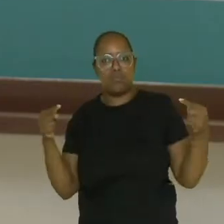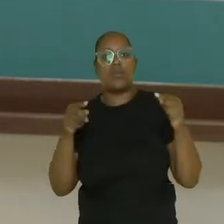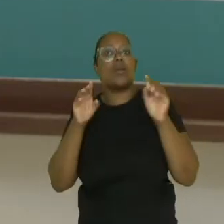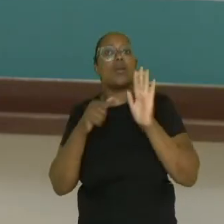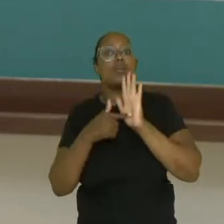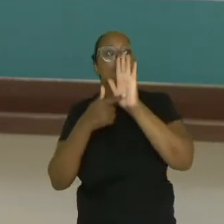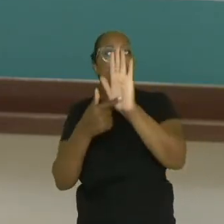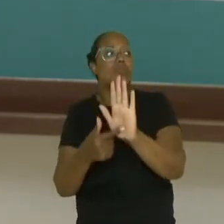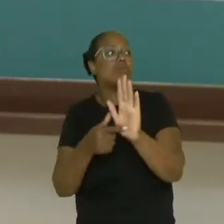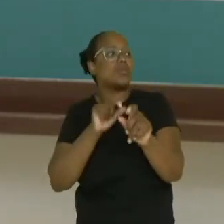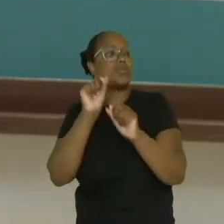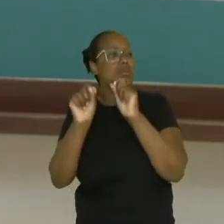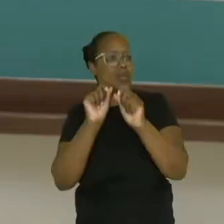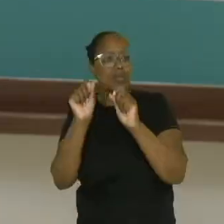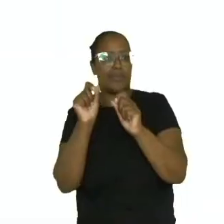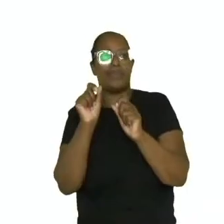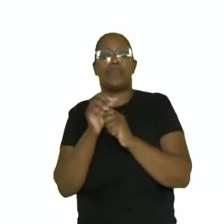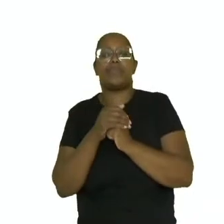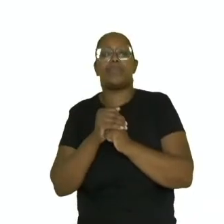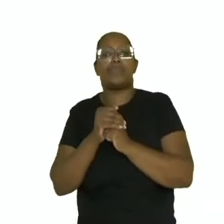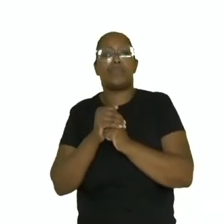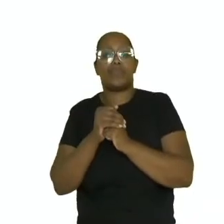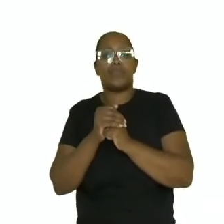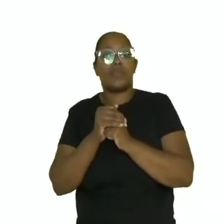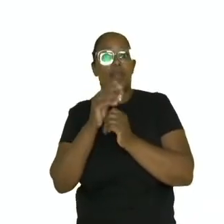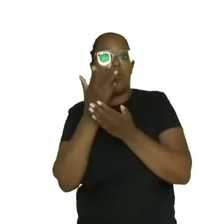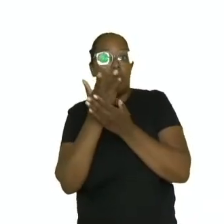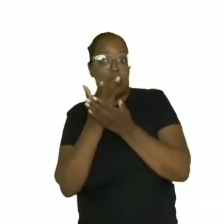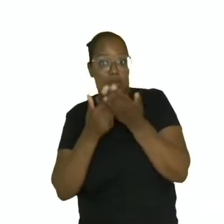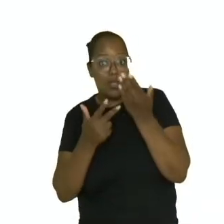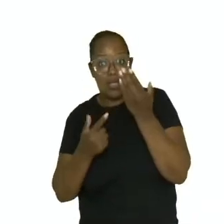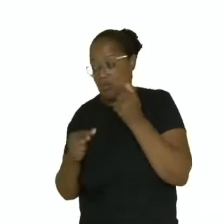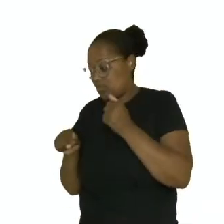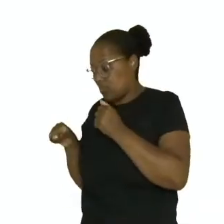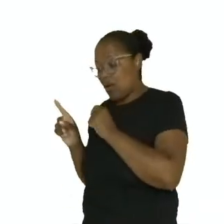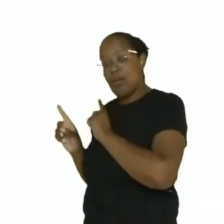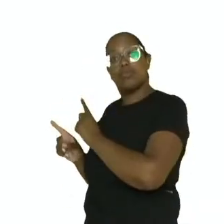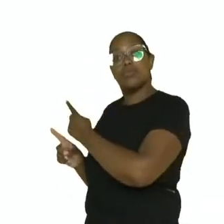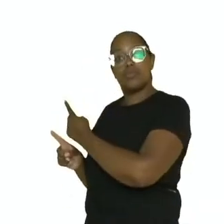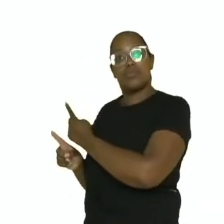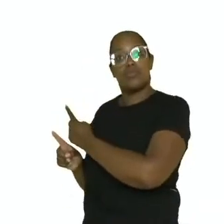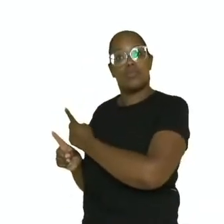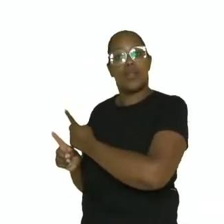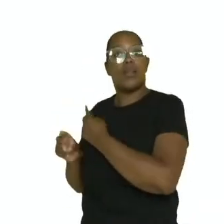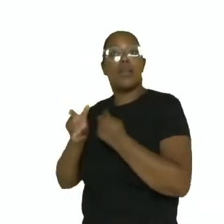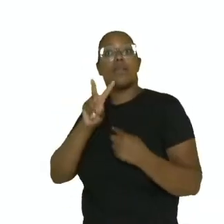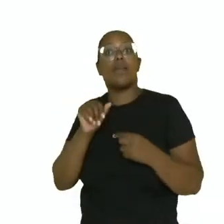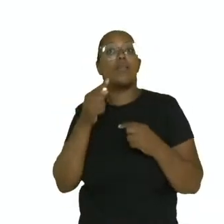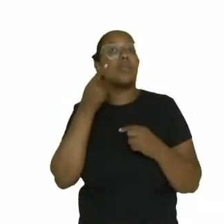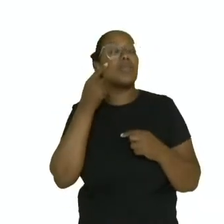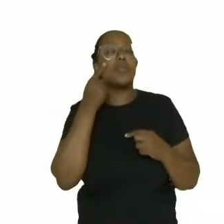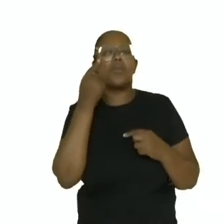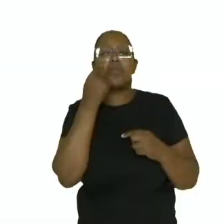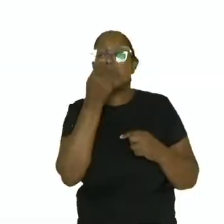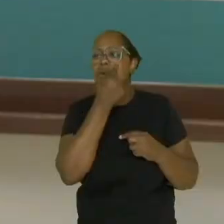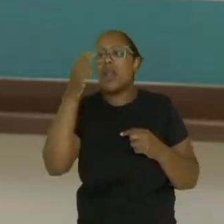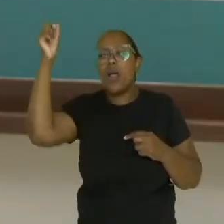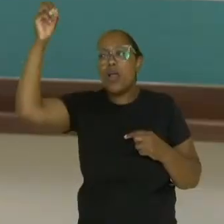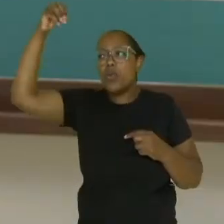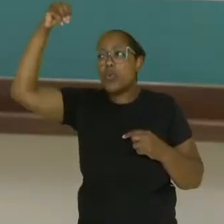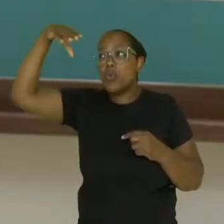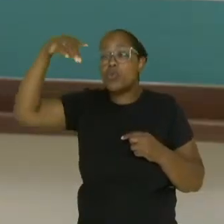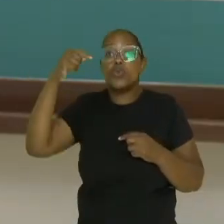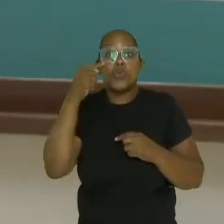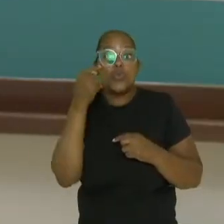Ondas eletromagnéticas. Observe aqui o desenho abaixo para compreender como a luz chega em nossos olhos. Veja. A luz